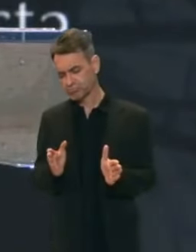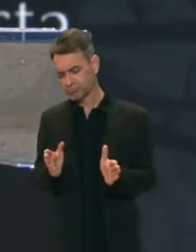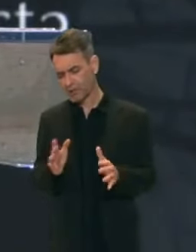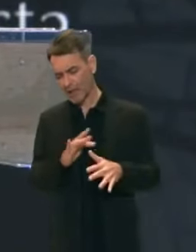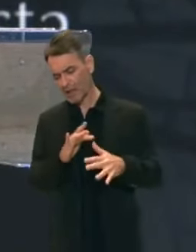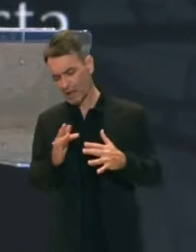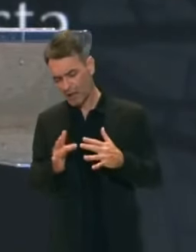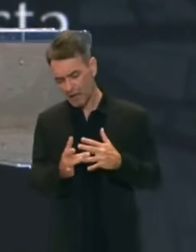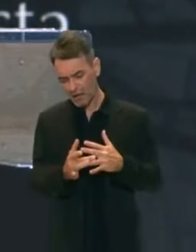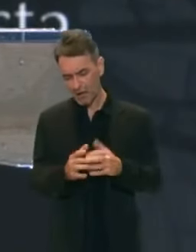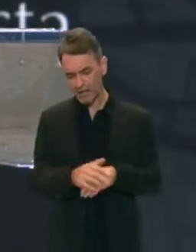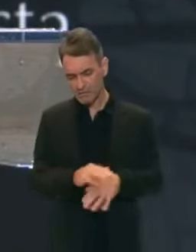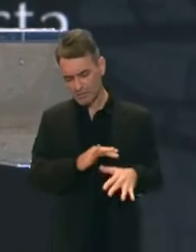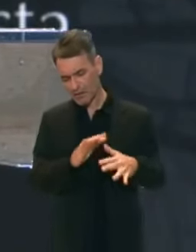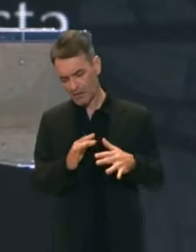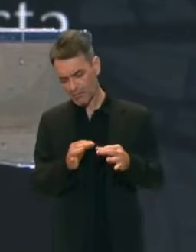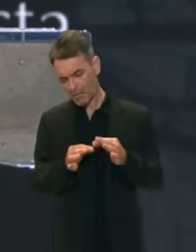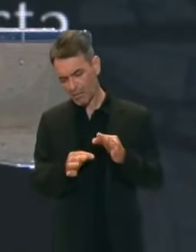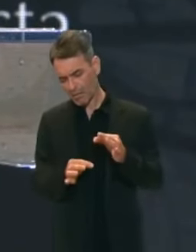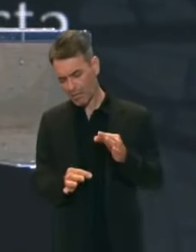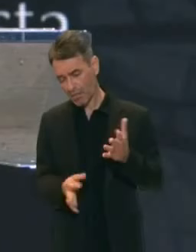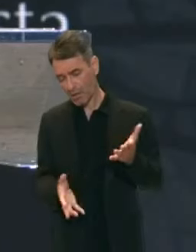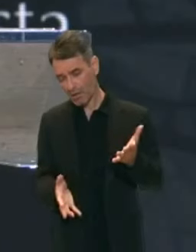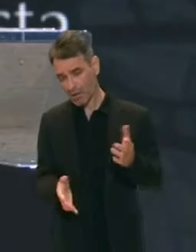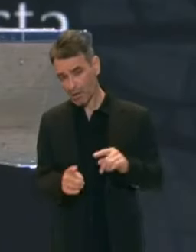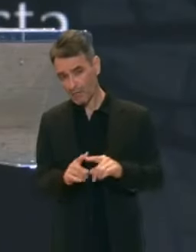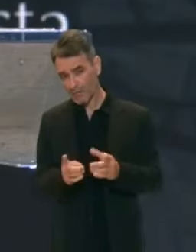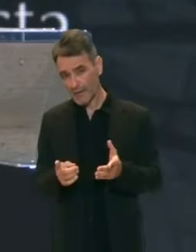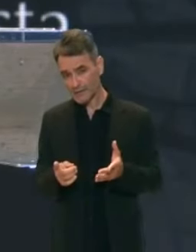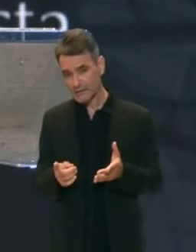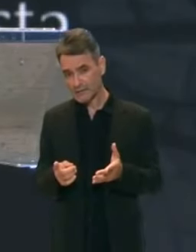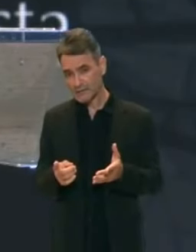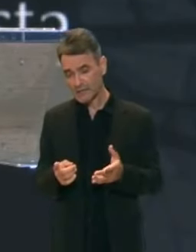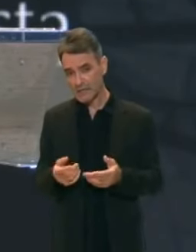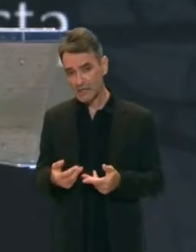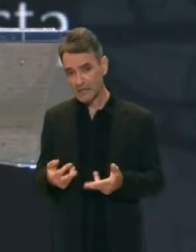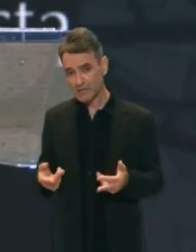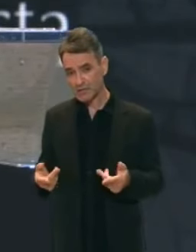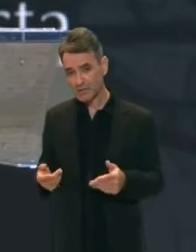está investindo nas coisas eternas?